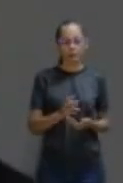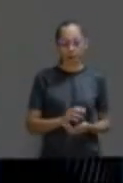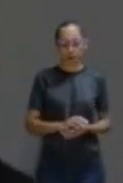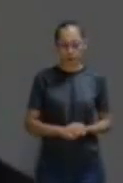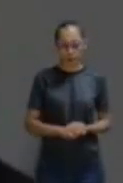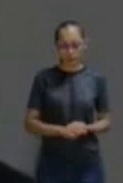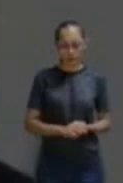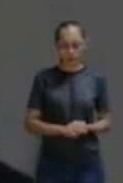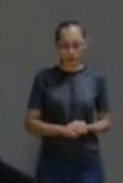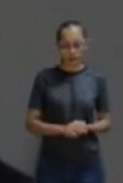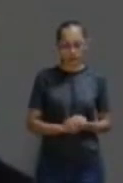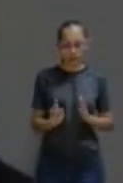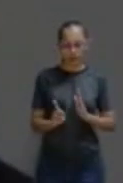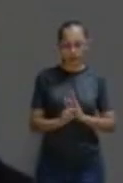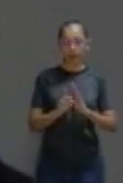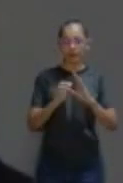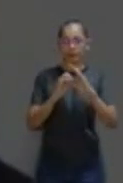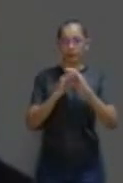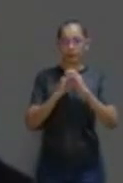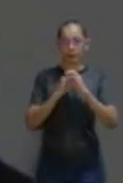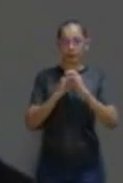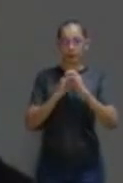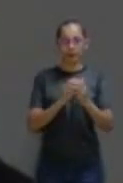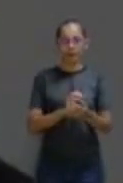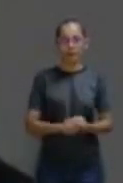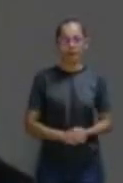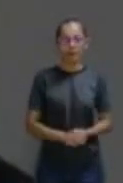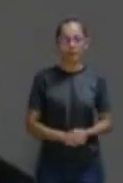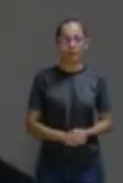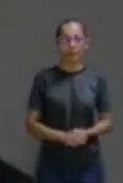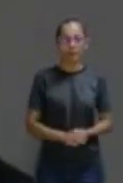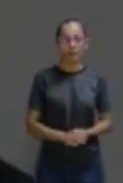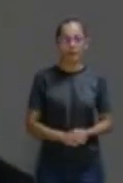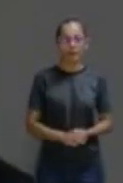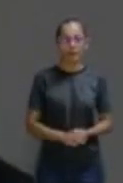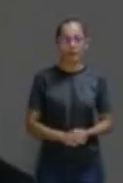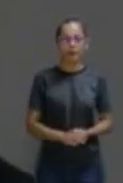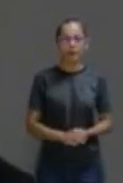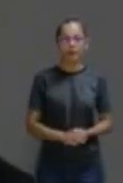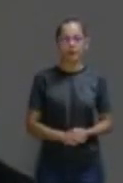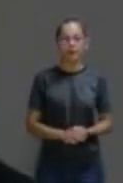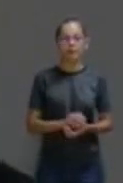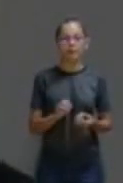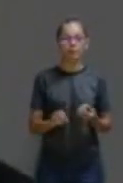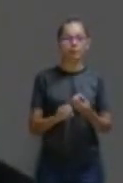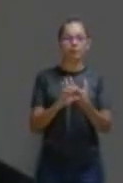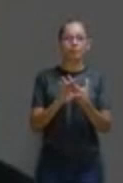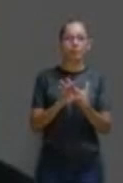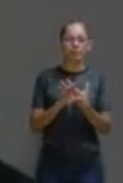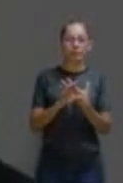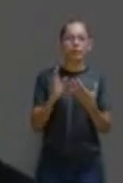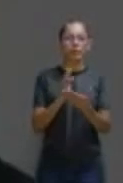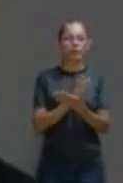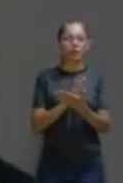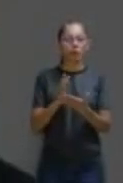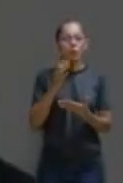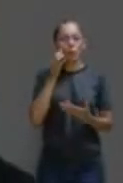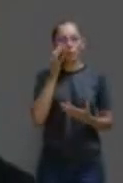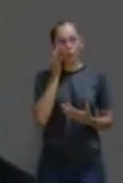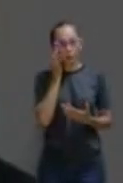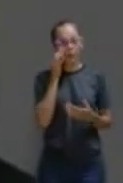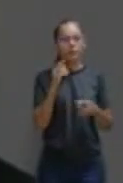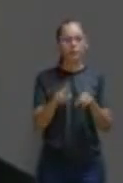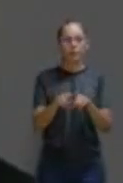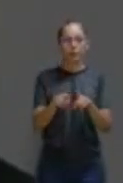Justiça do Tribunal Regional Eleitoral do Amapá, a ser realizada na modalidade híbrida, que é presencial e